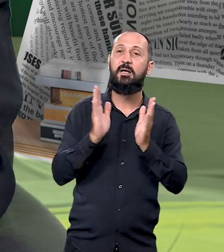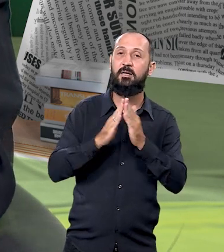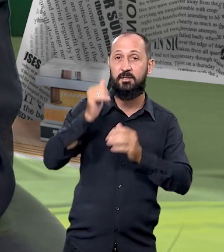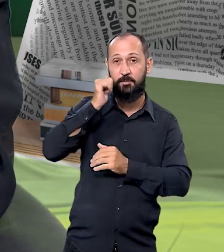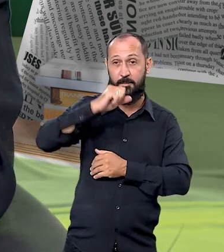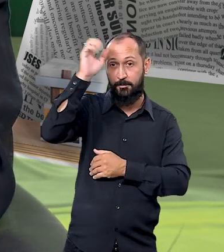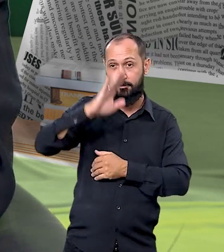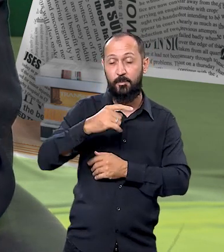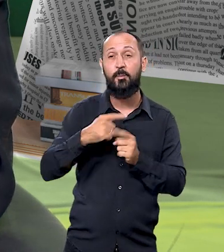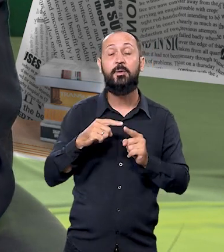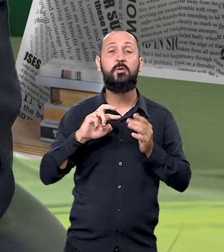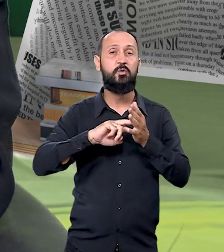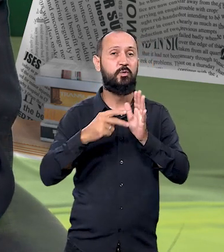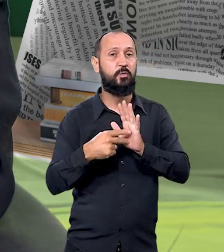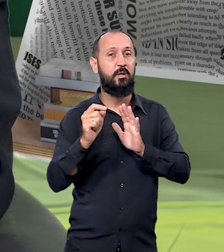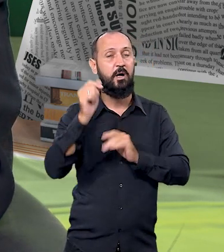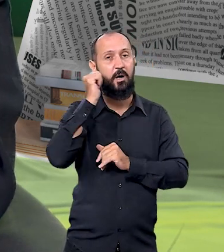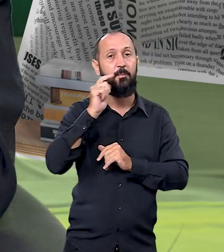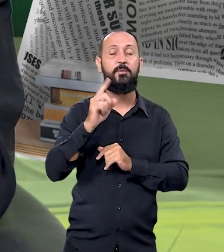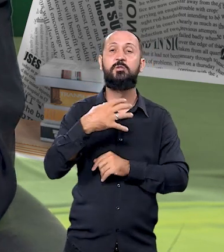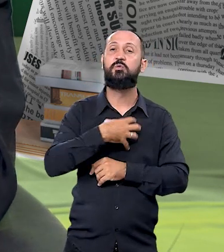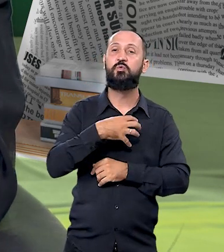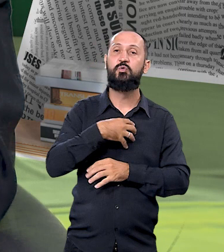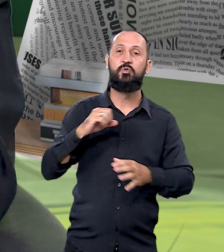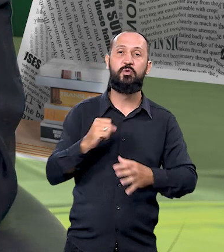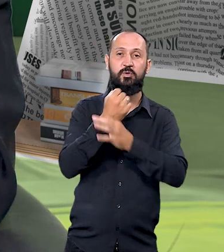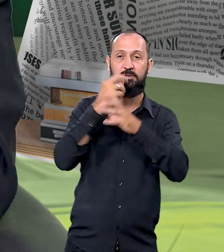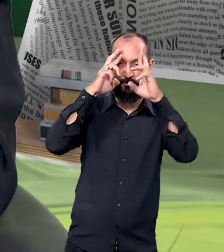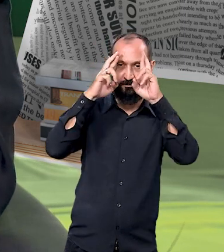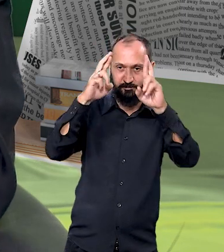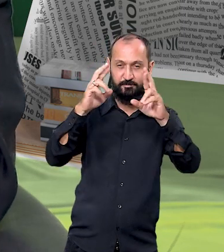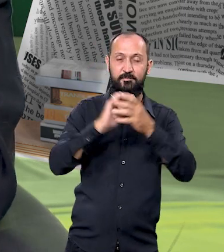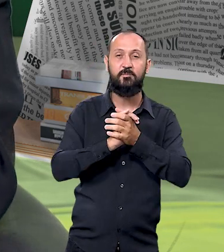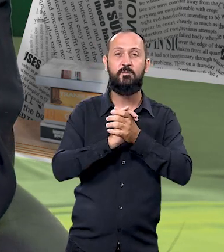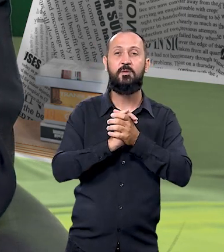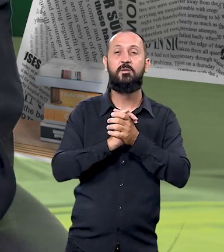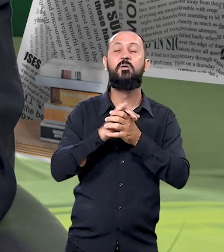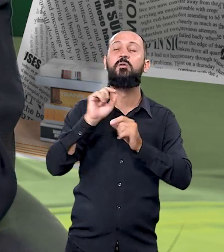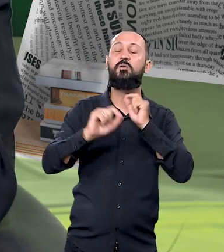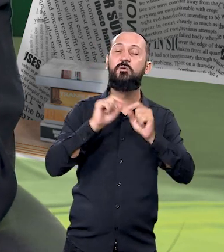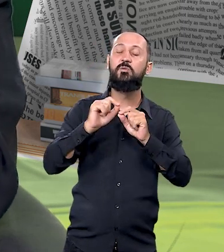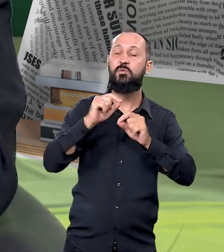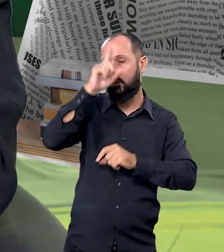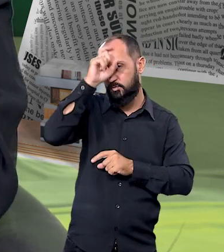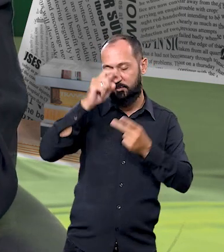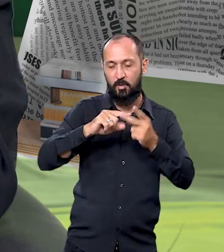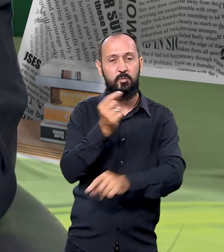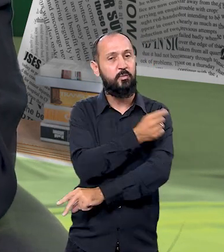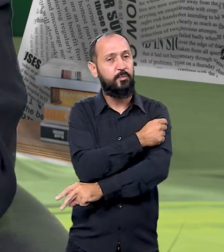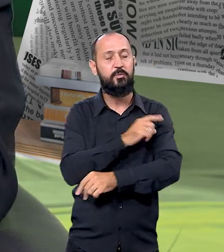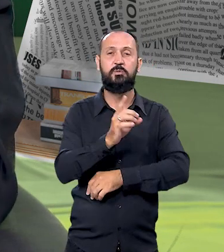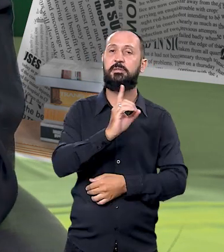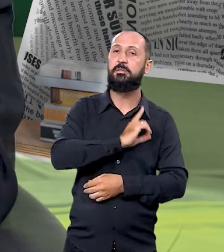colocado hoje, as mulheres não se sentem seguras e respeitadas no hospital, no posto de saúde, na delegacia. Muitas mulheres